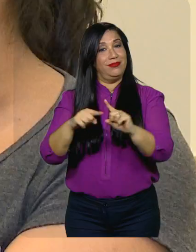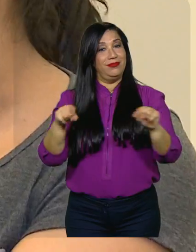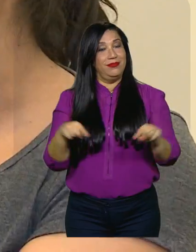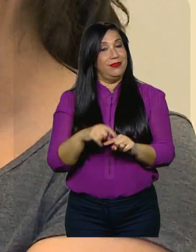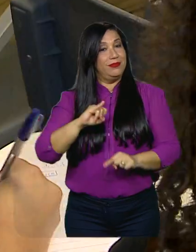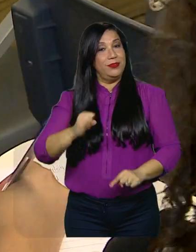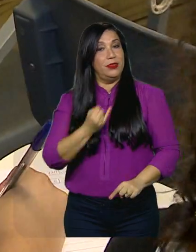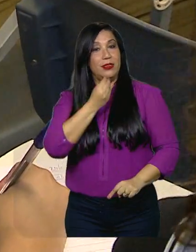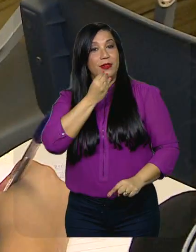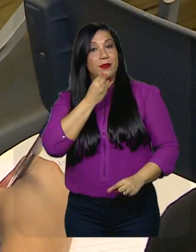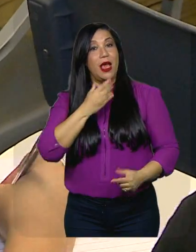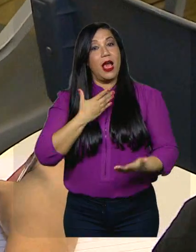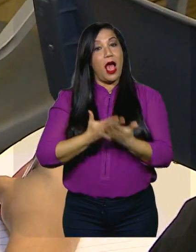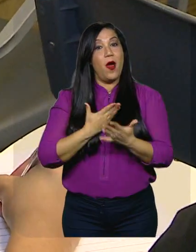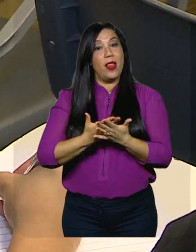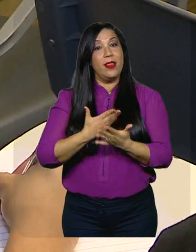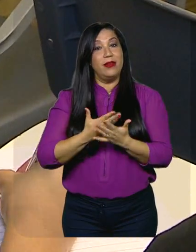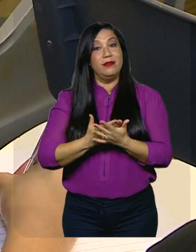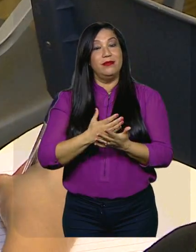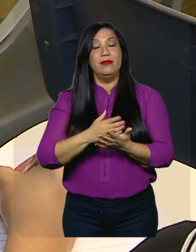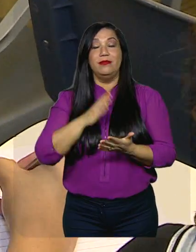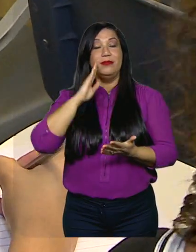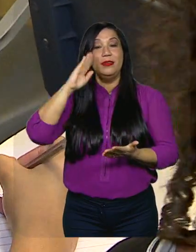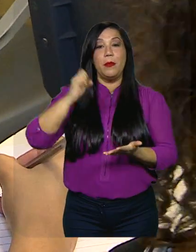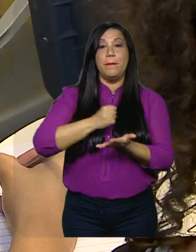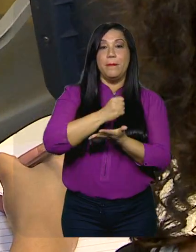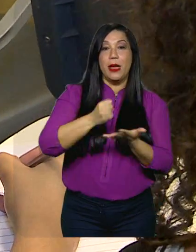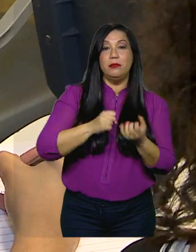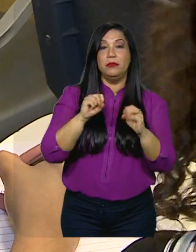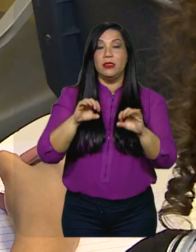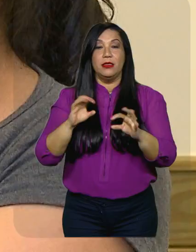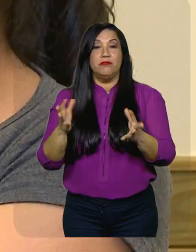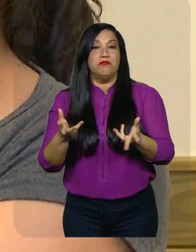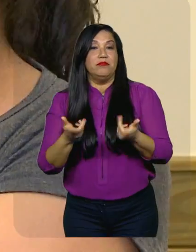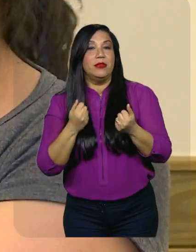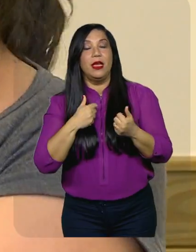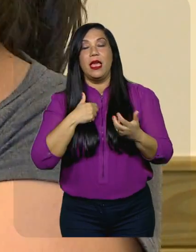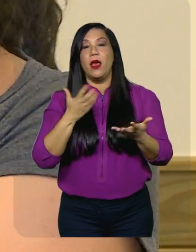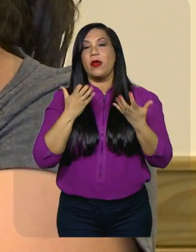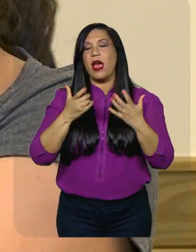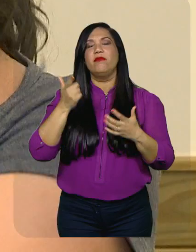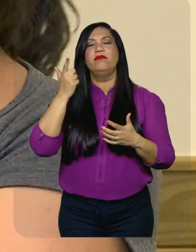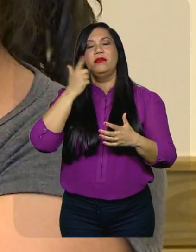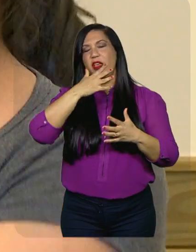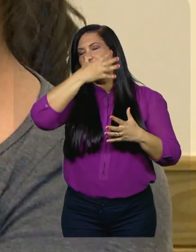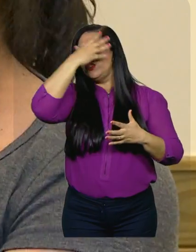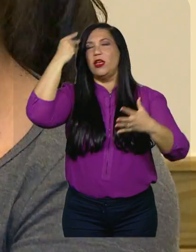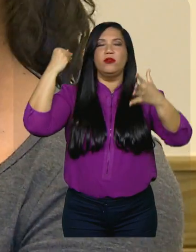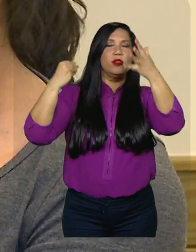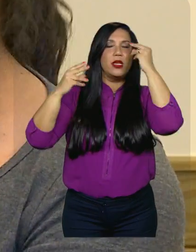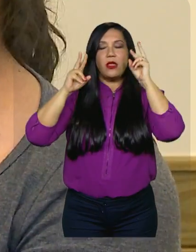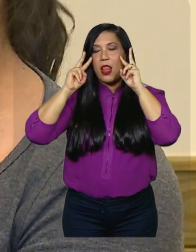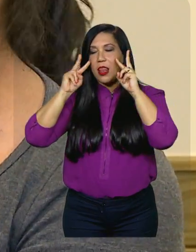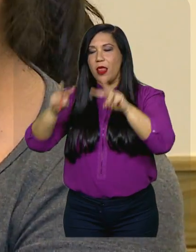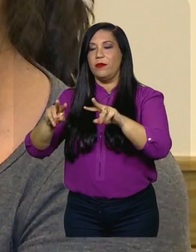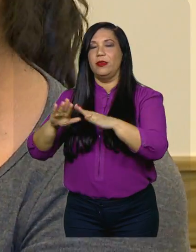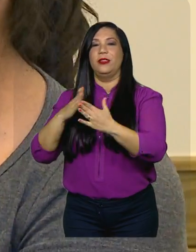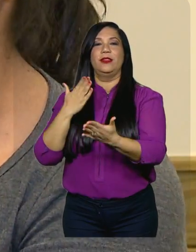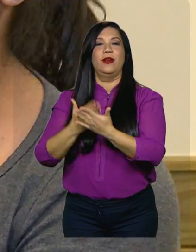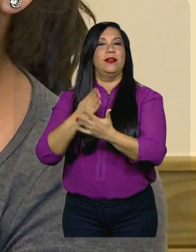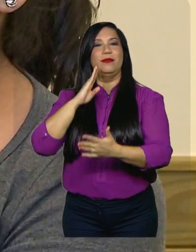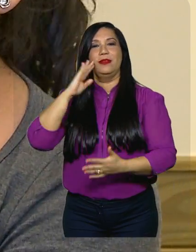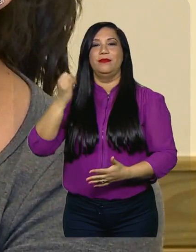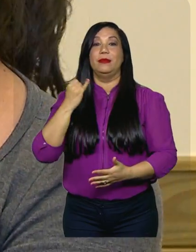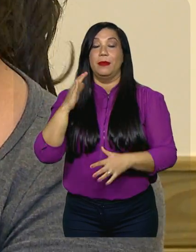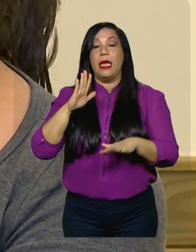privilégio de ter uma aula de base alta de ensino, né? Parece que tudo que eu tenho para fazer eu esqueço e lembro da escola, mas é